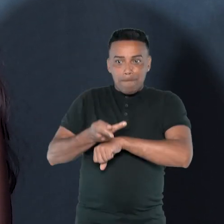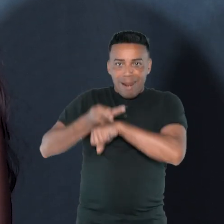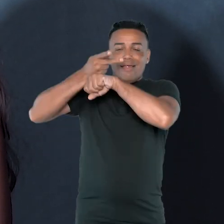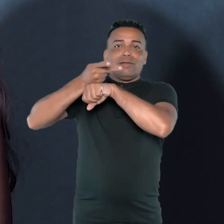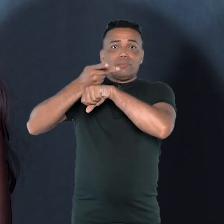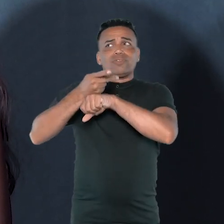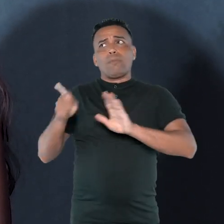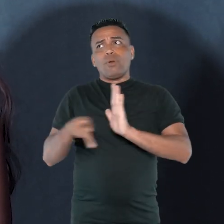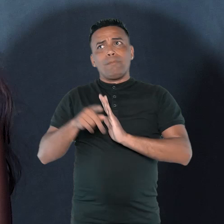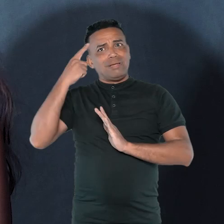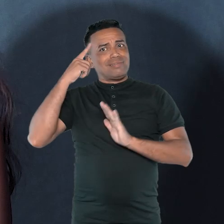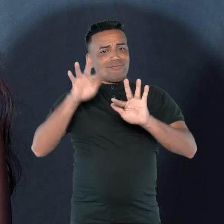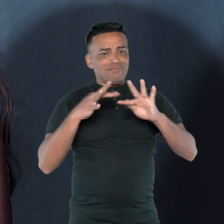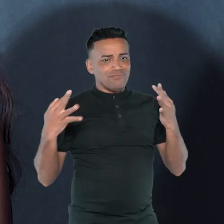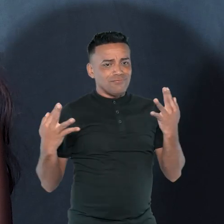da família,